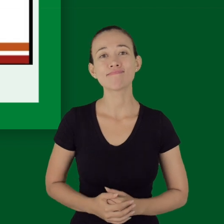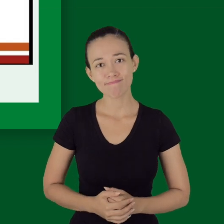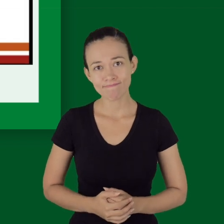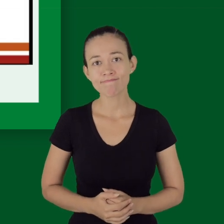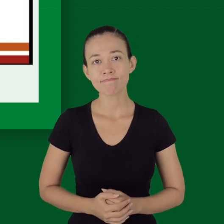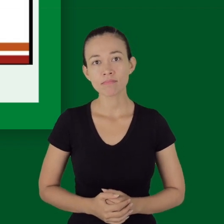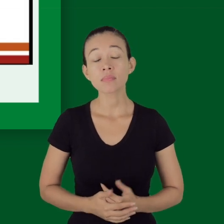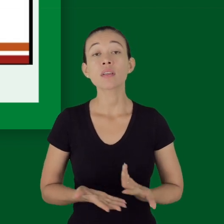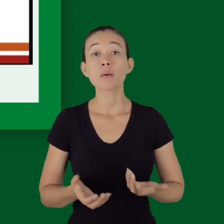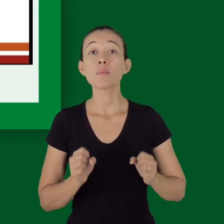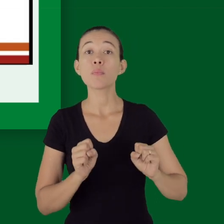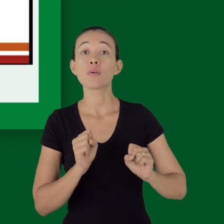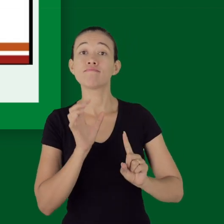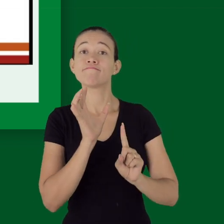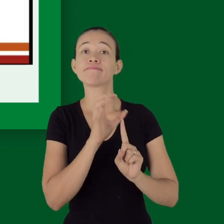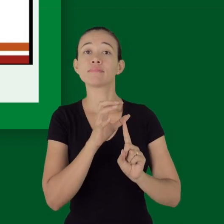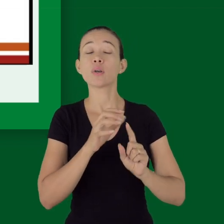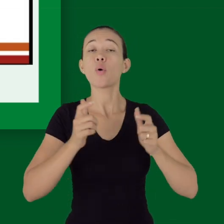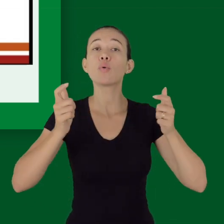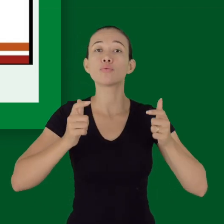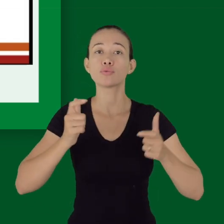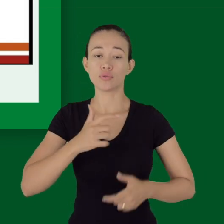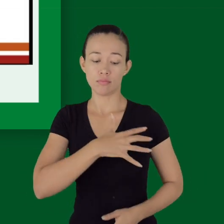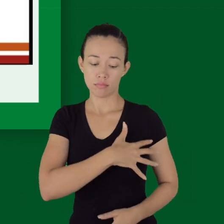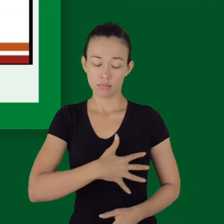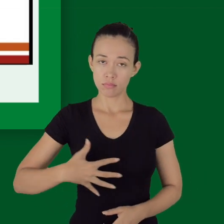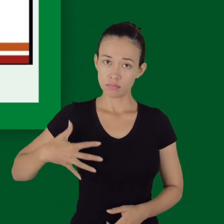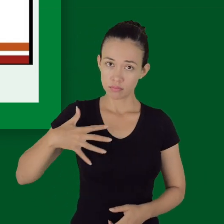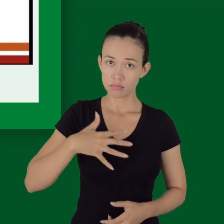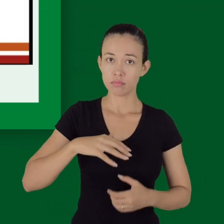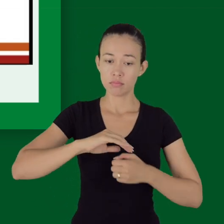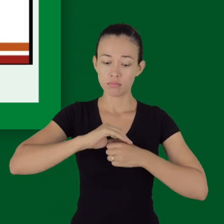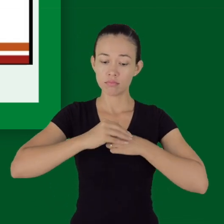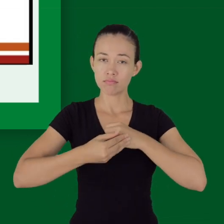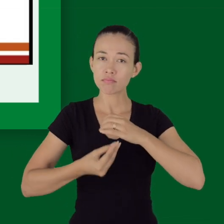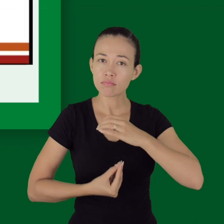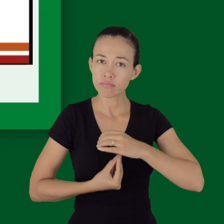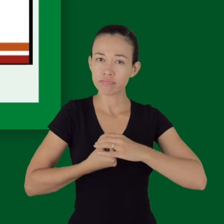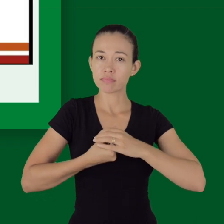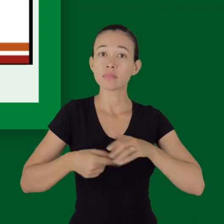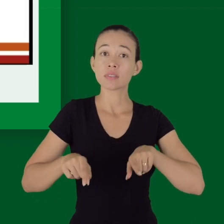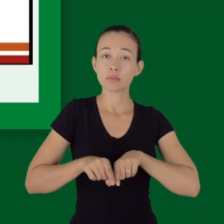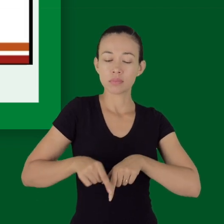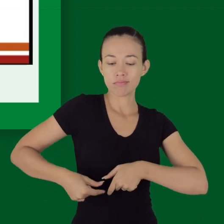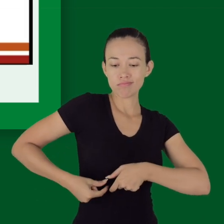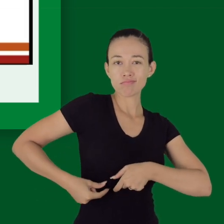um padrão respiratório, então compromete intensamente